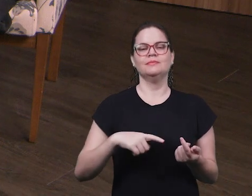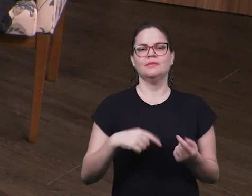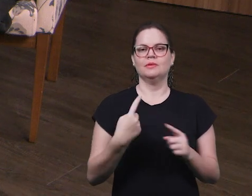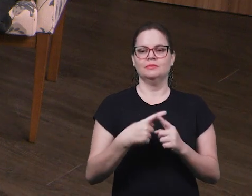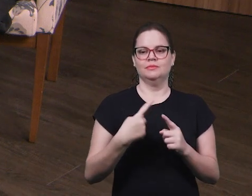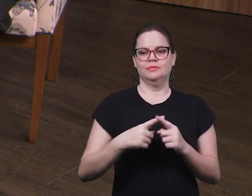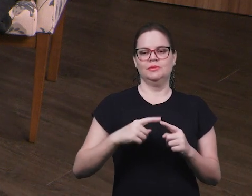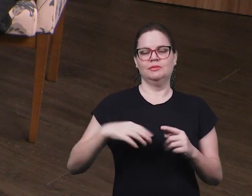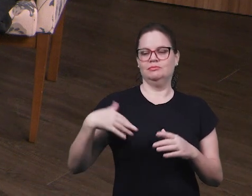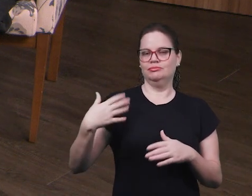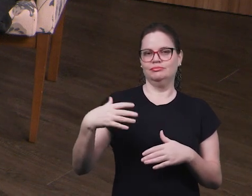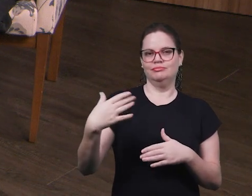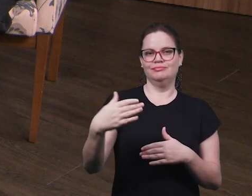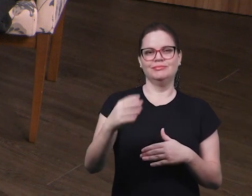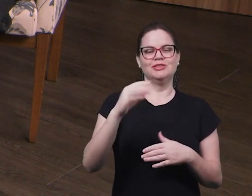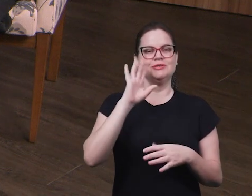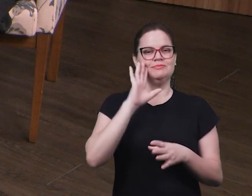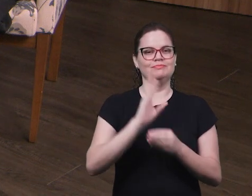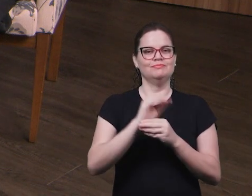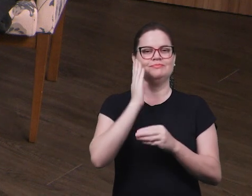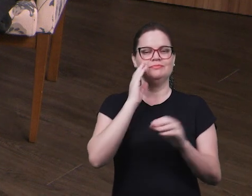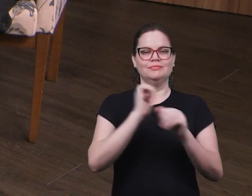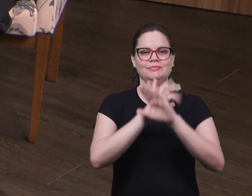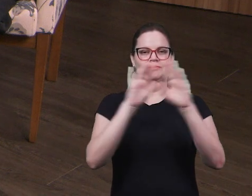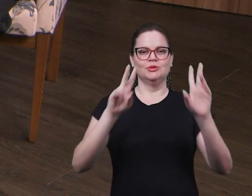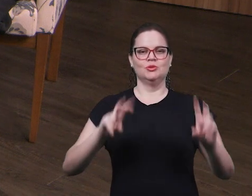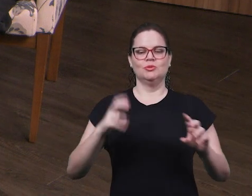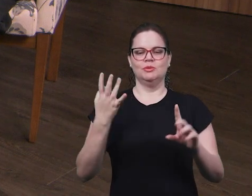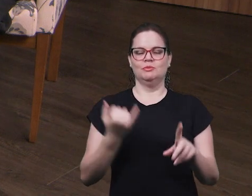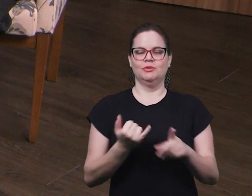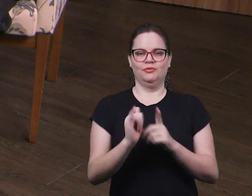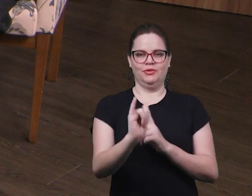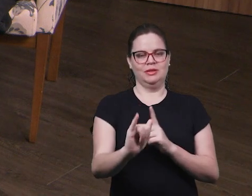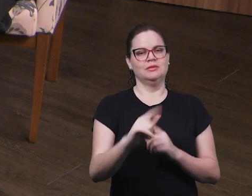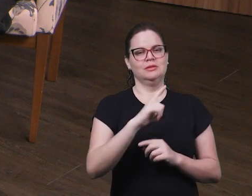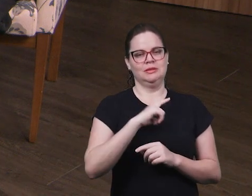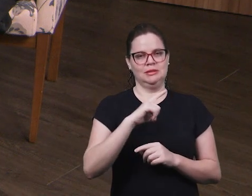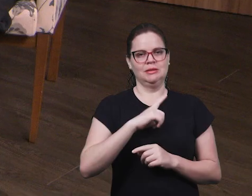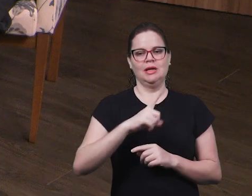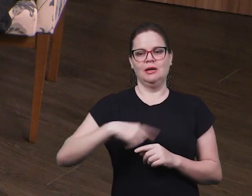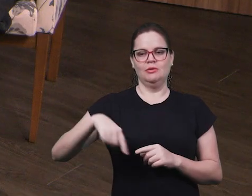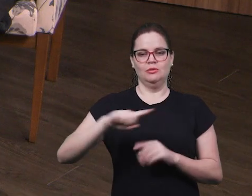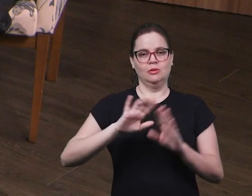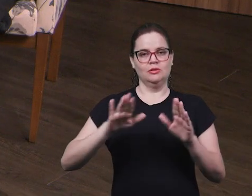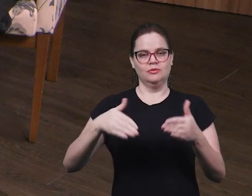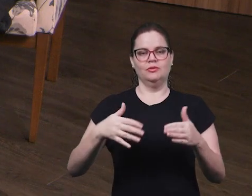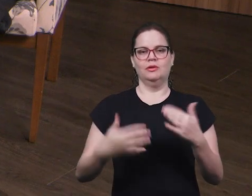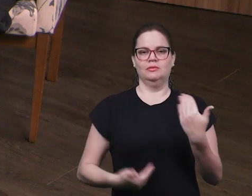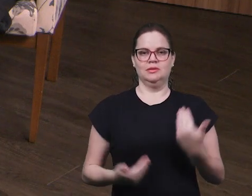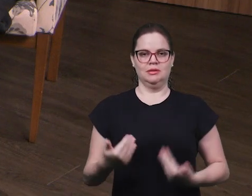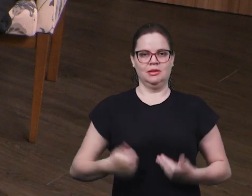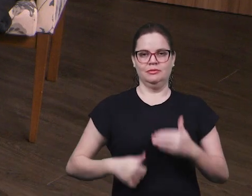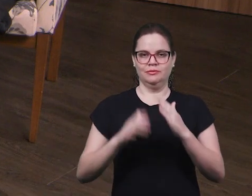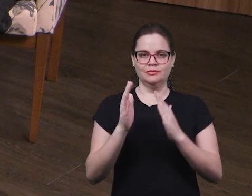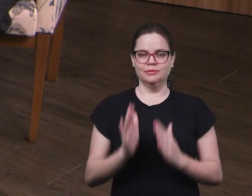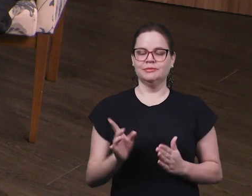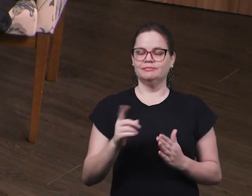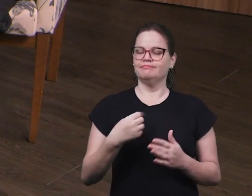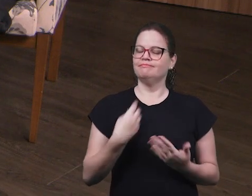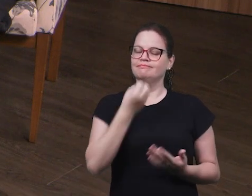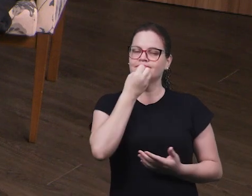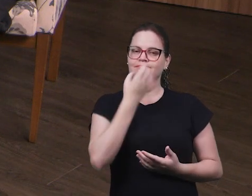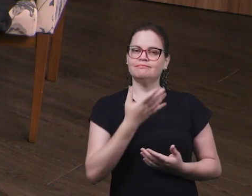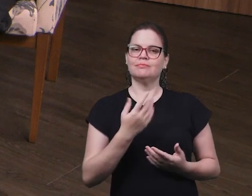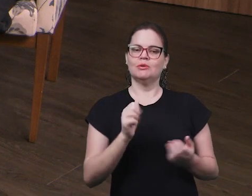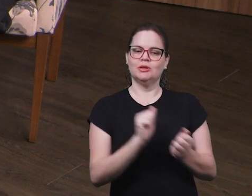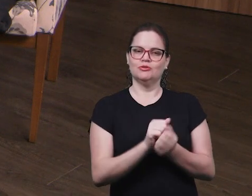tempo e que tem uma aplicação muito grande, uma aplicação profética para a igreja. Então é muito bom estar com